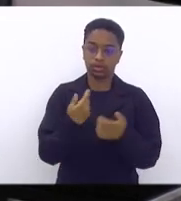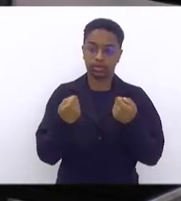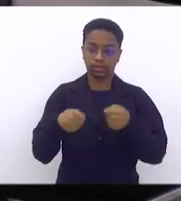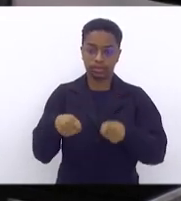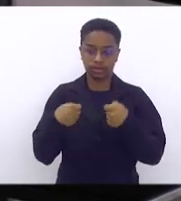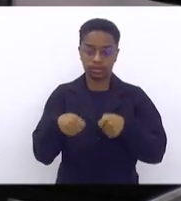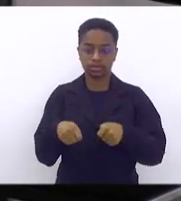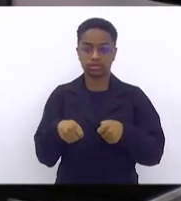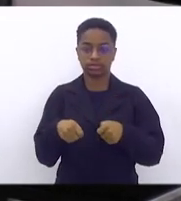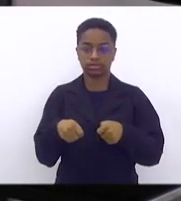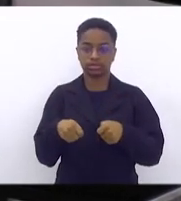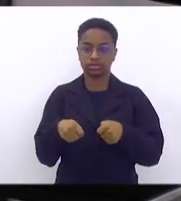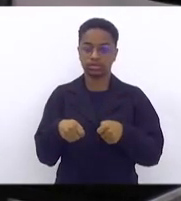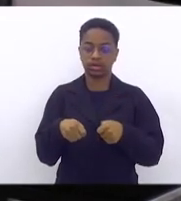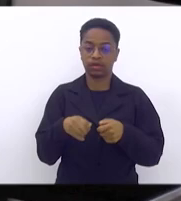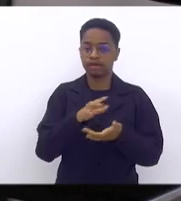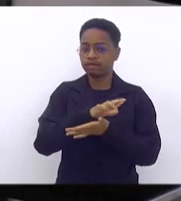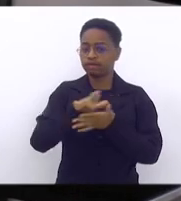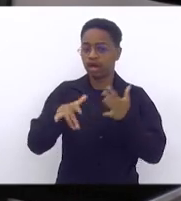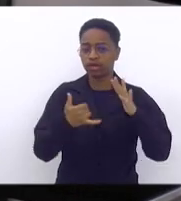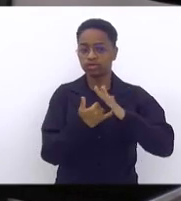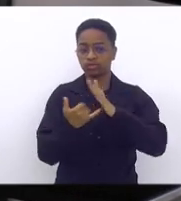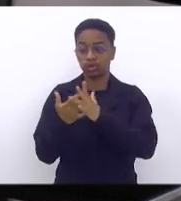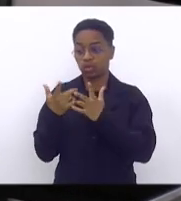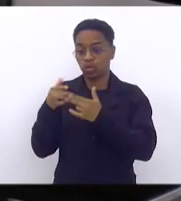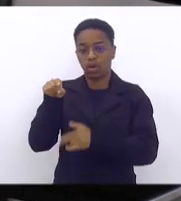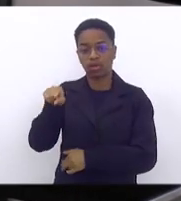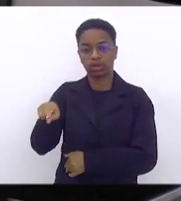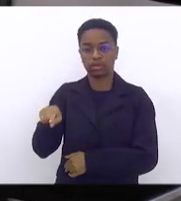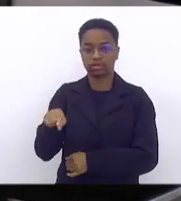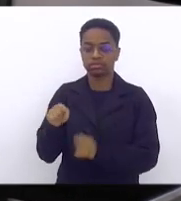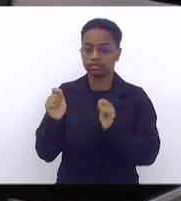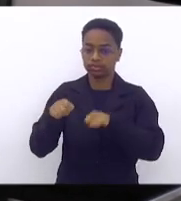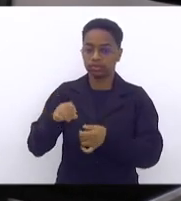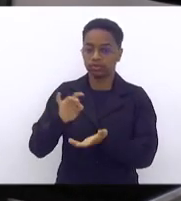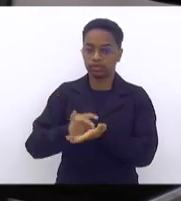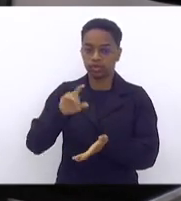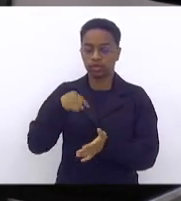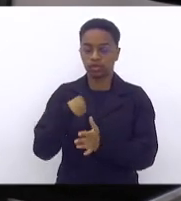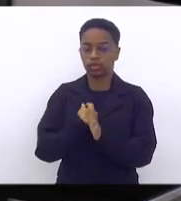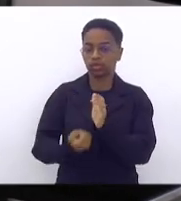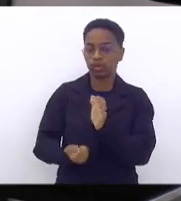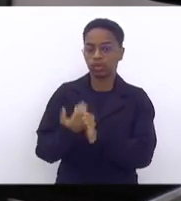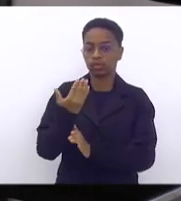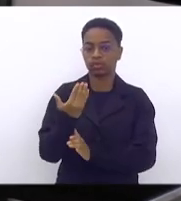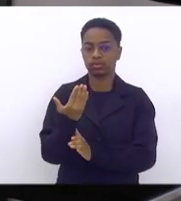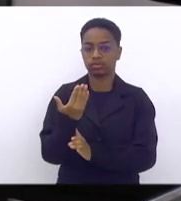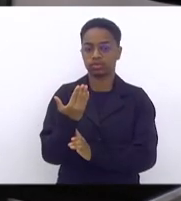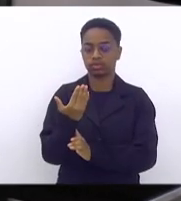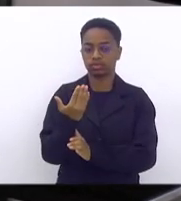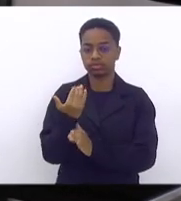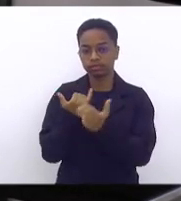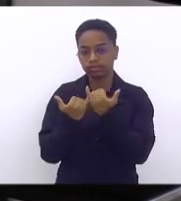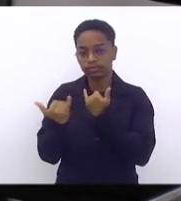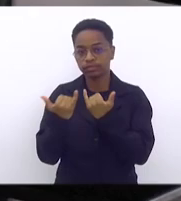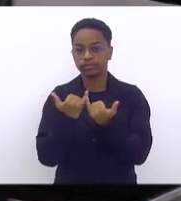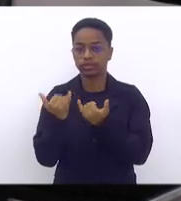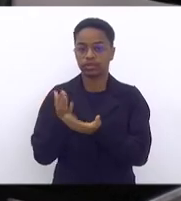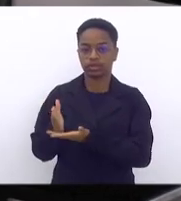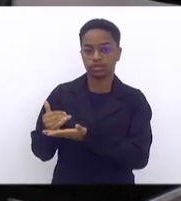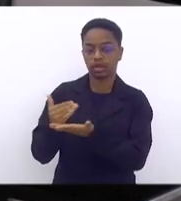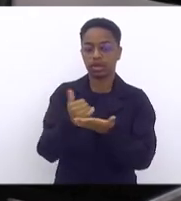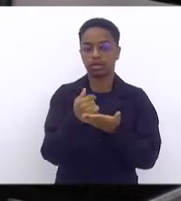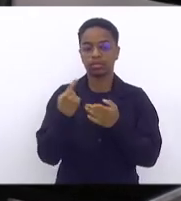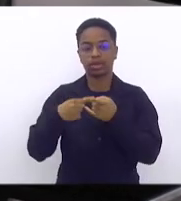ter muitos institutos como esse para a gente produzir, inclusive, dados que o